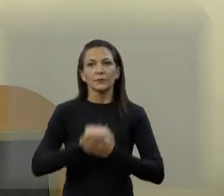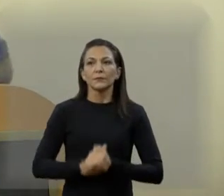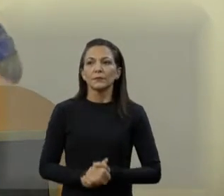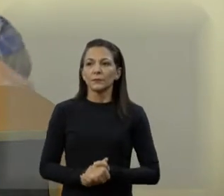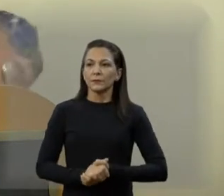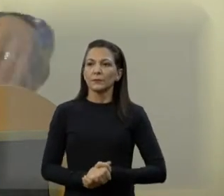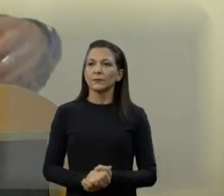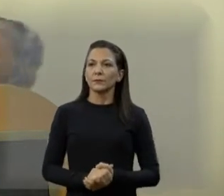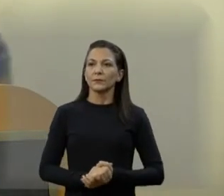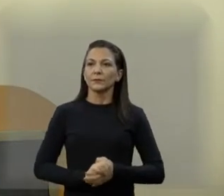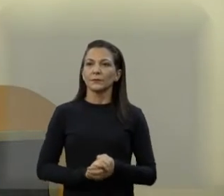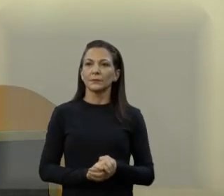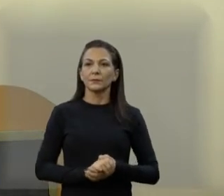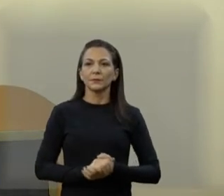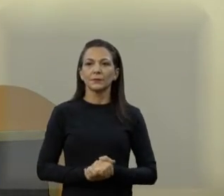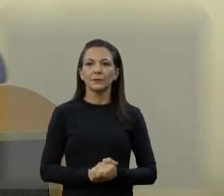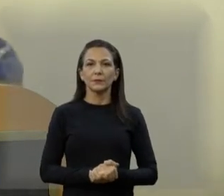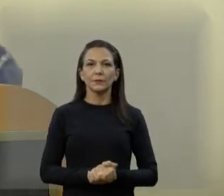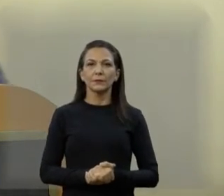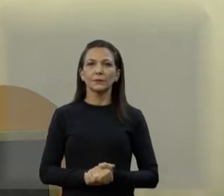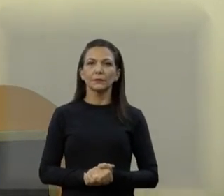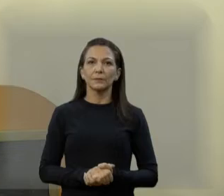obrigado vamos